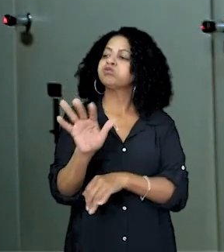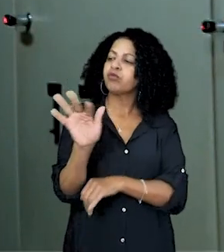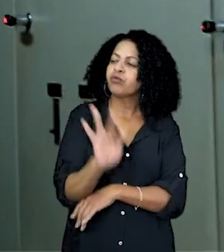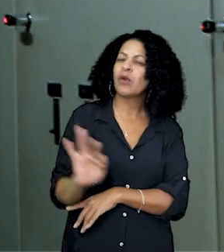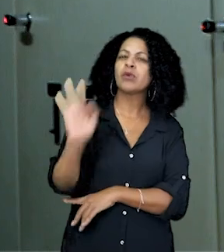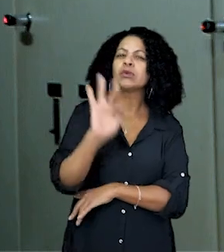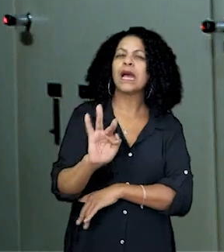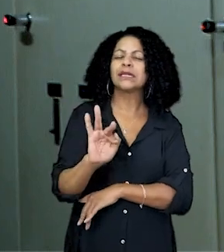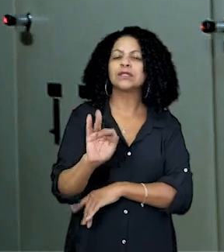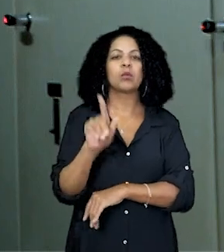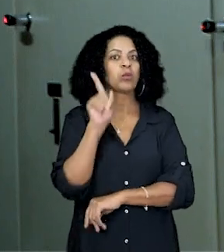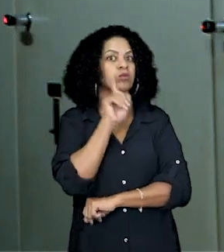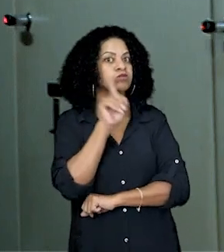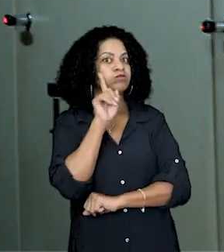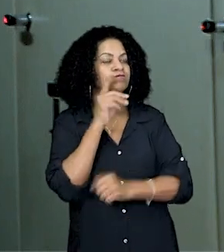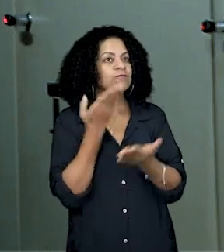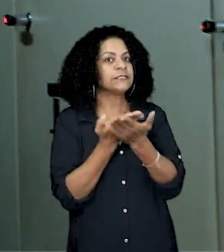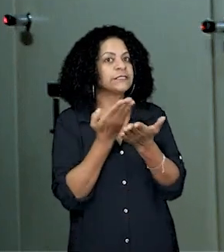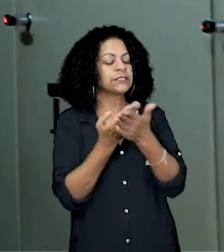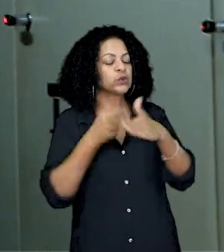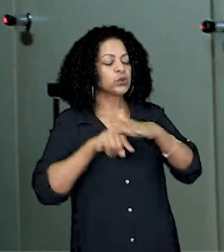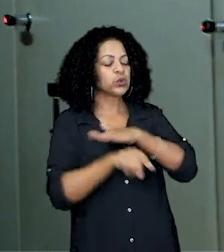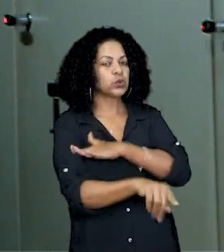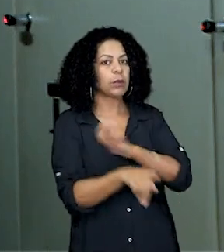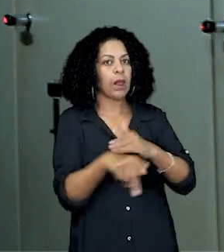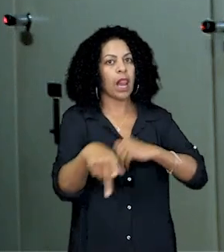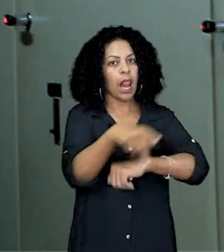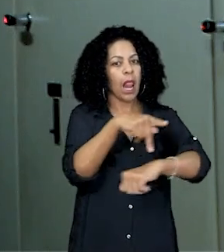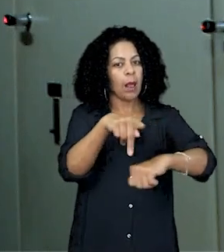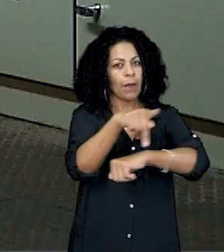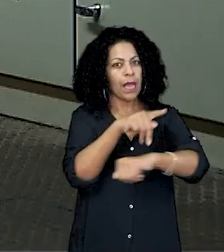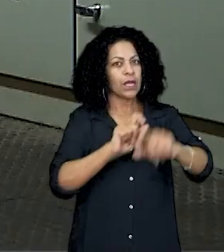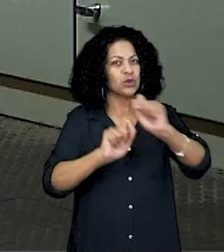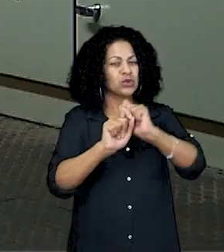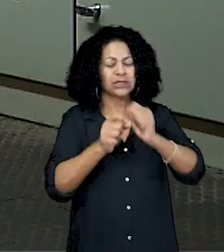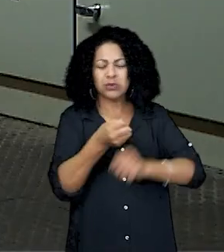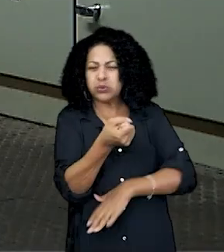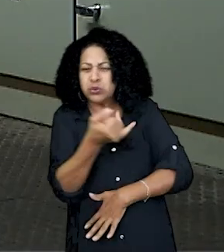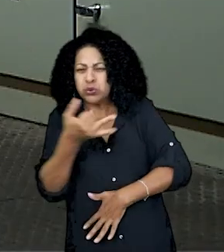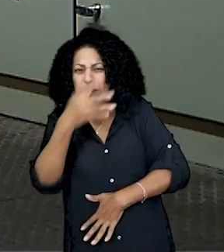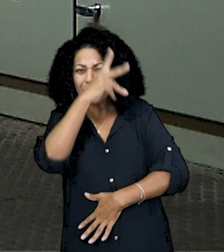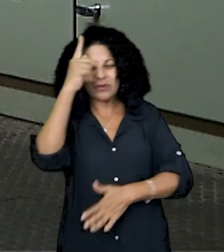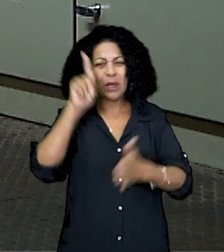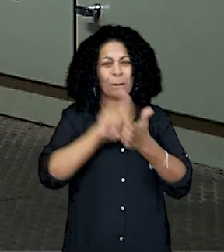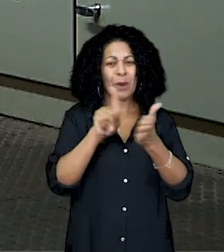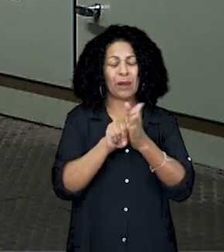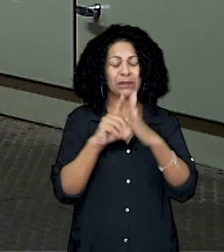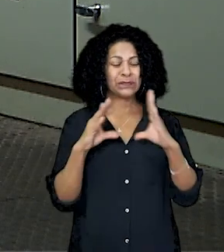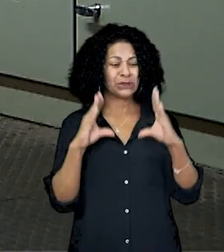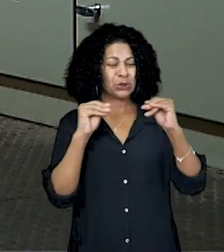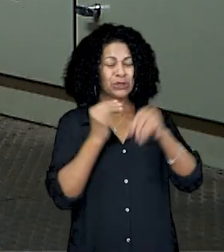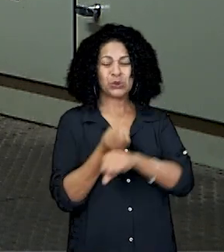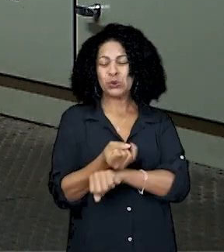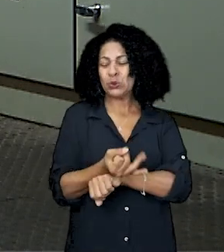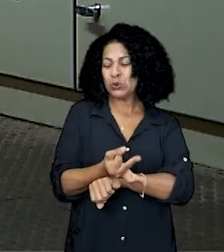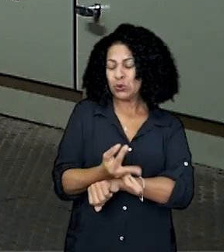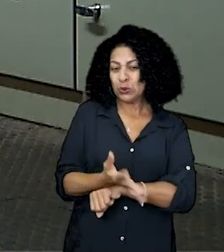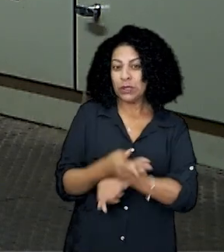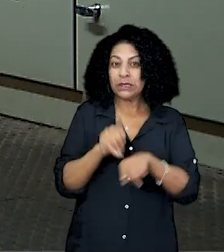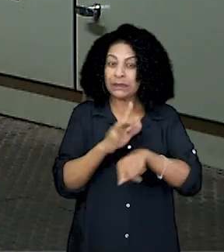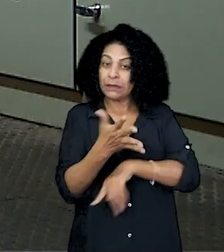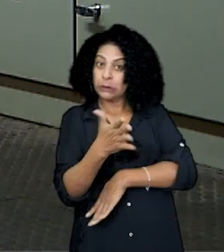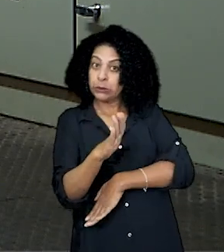nos Estados Unidos, estima-se que no caso de países industrializados, a quantidade de pessoas que trabalham à noite, ou pelo